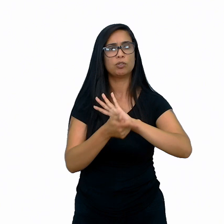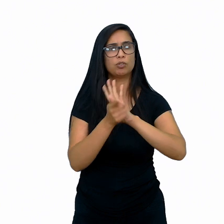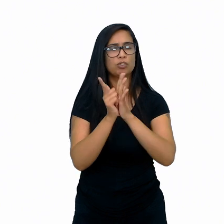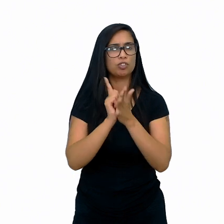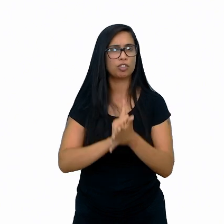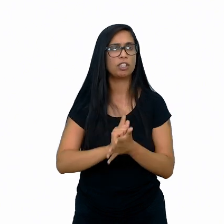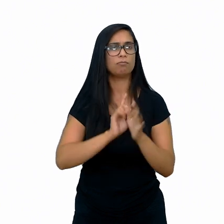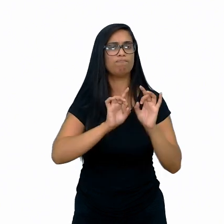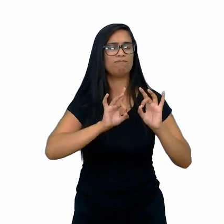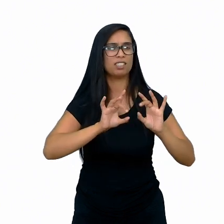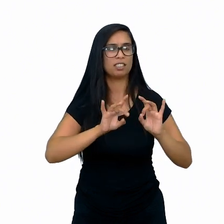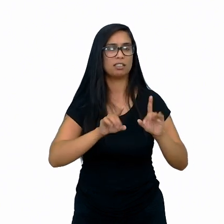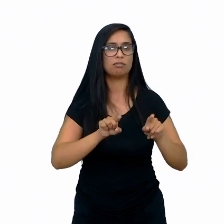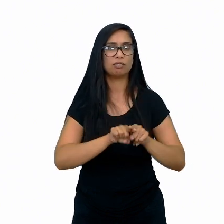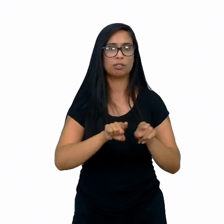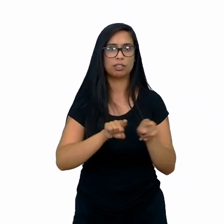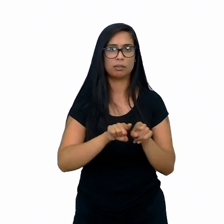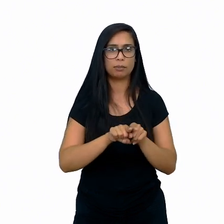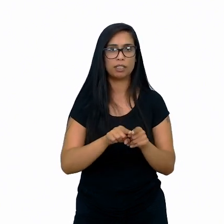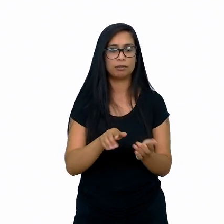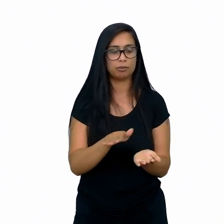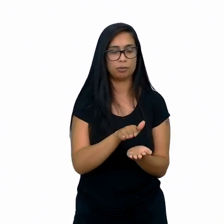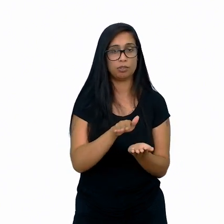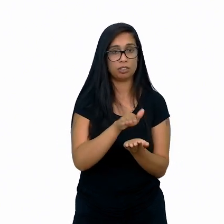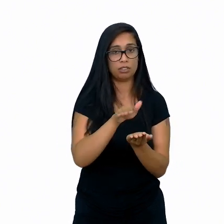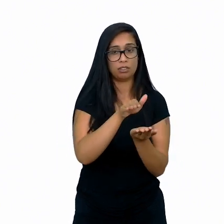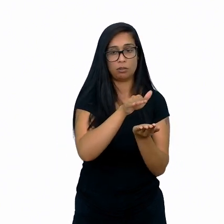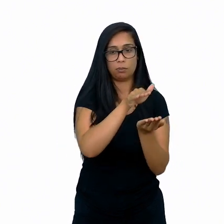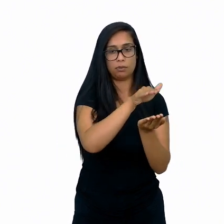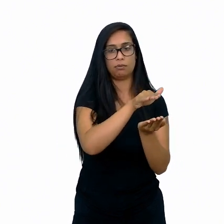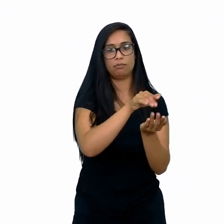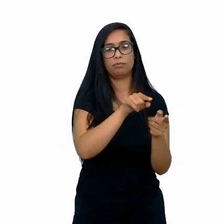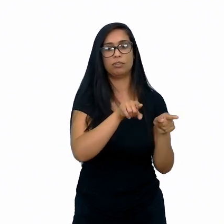de enciclopédia, e Você Sabia Que?